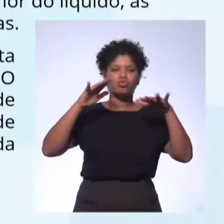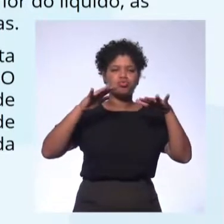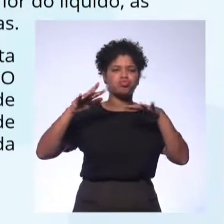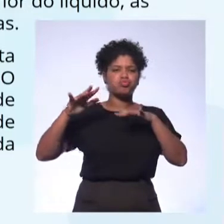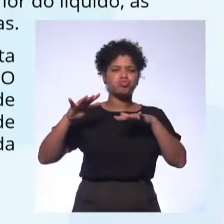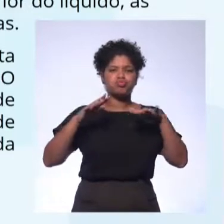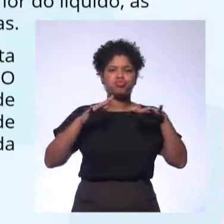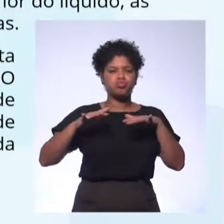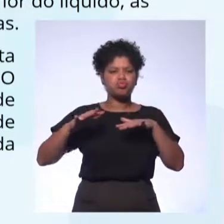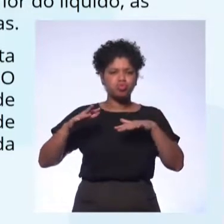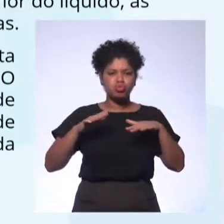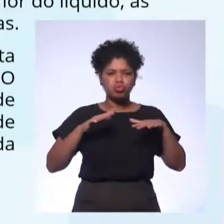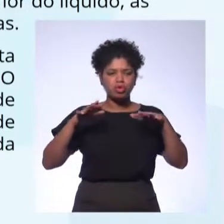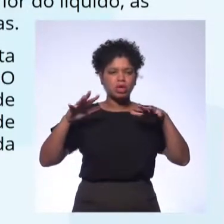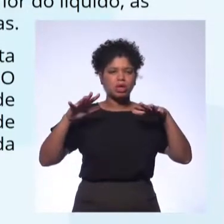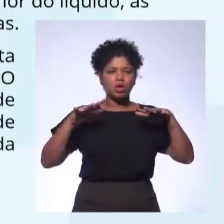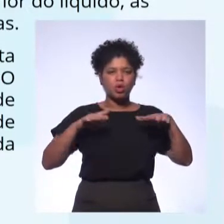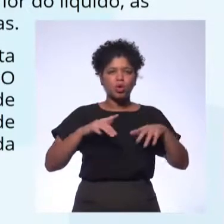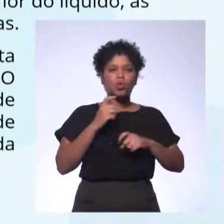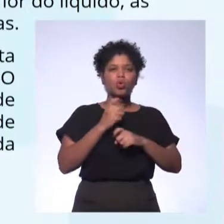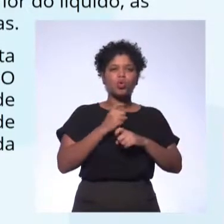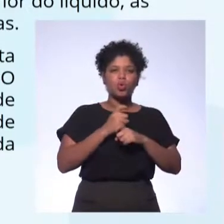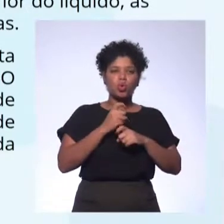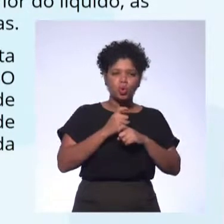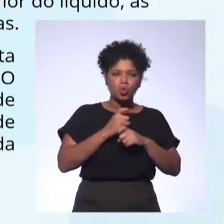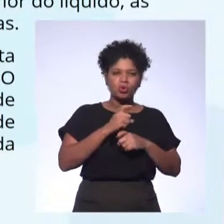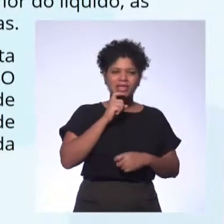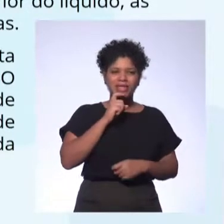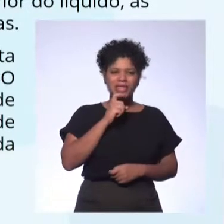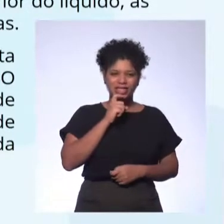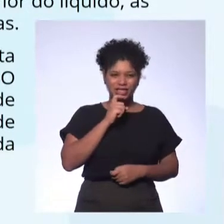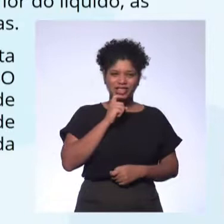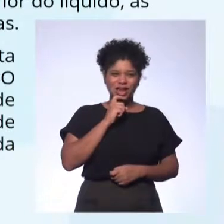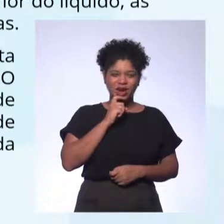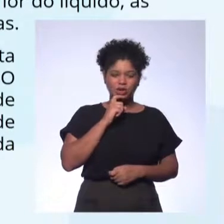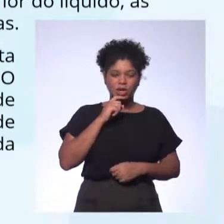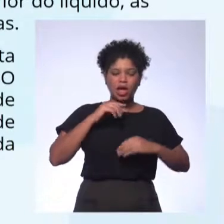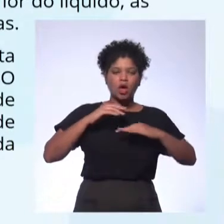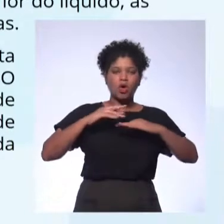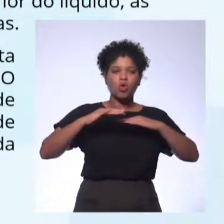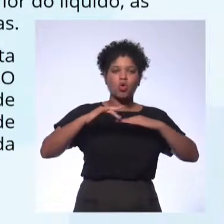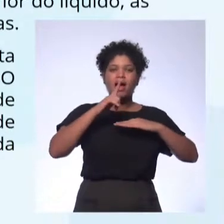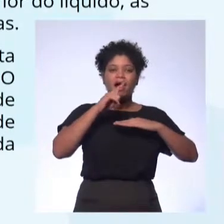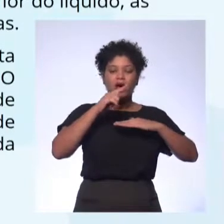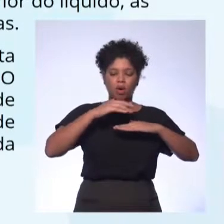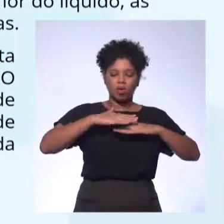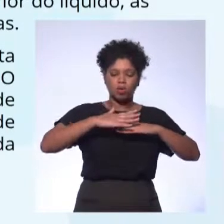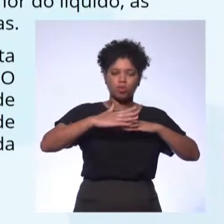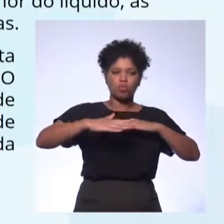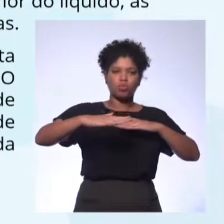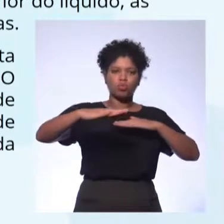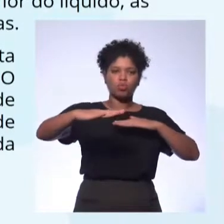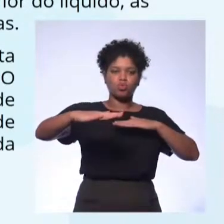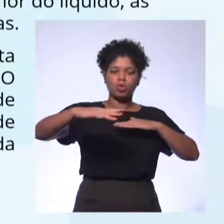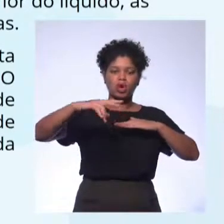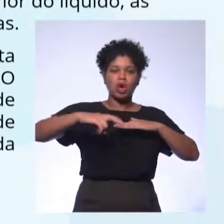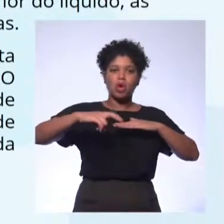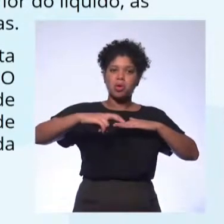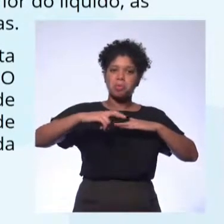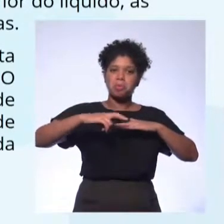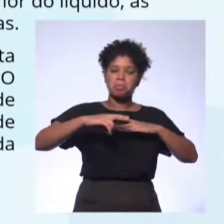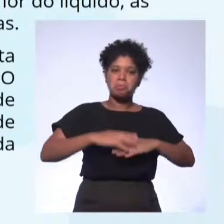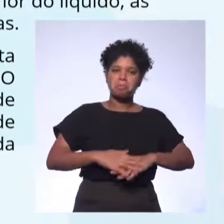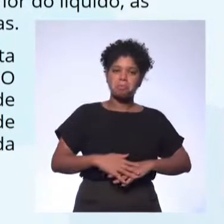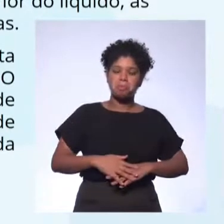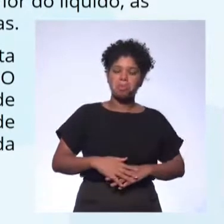tal que acabam congelando a parte superior do Lago da Represa etc e tal isso